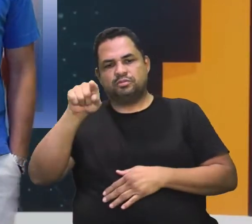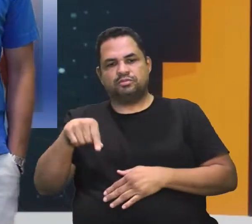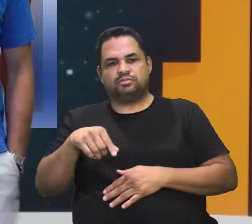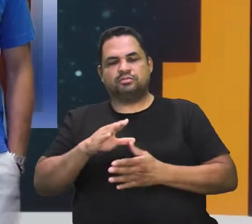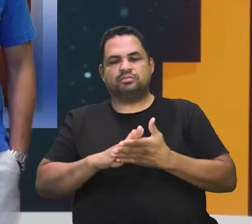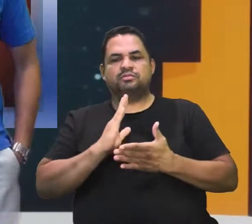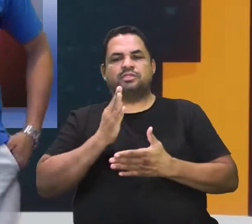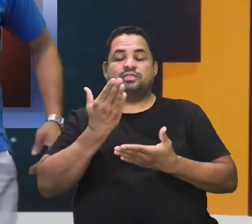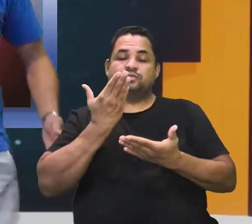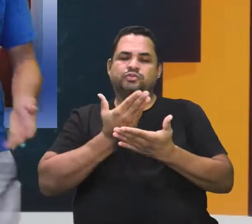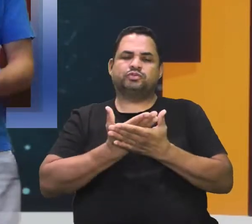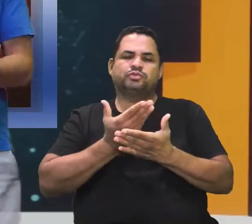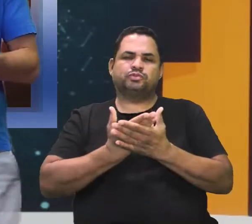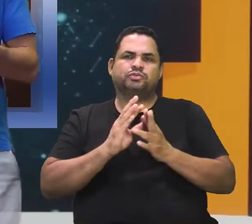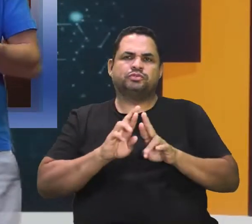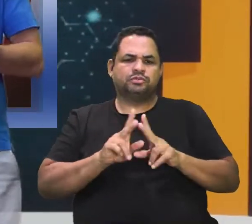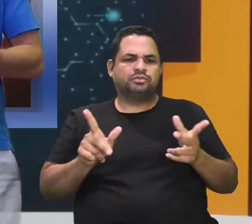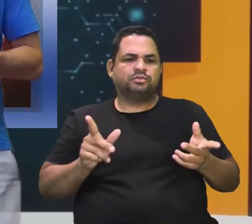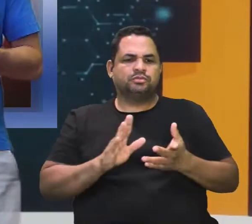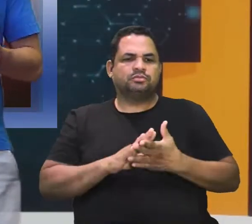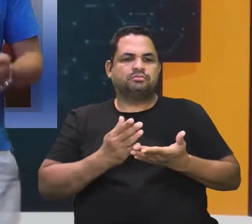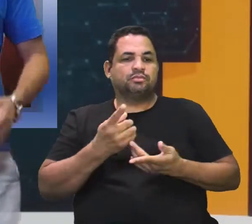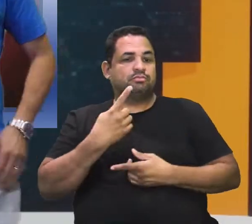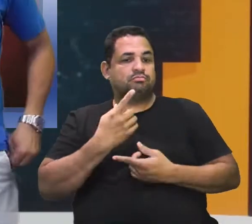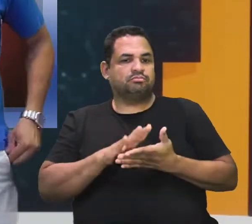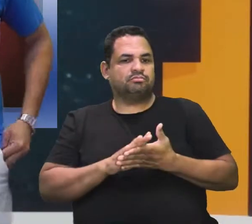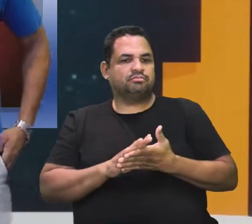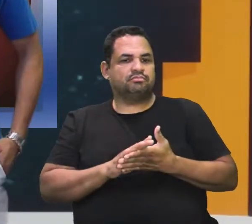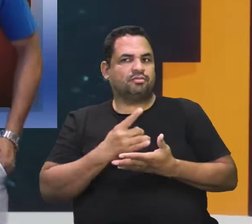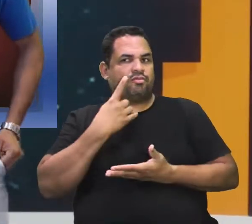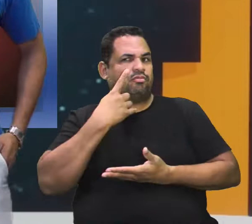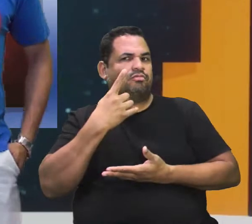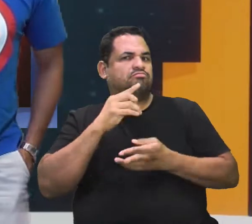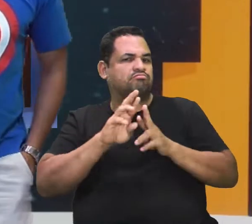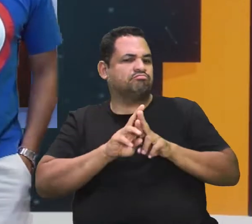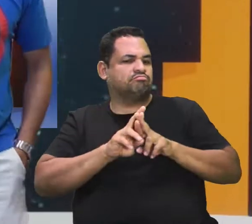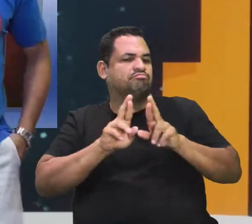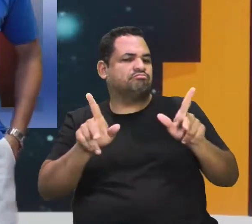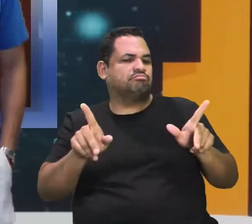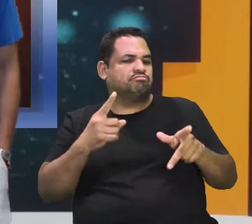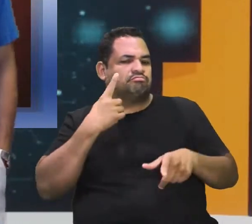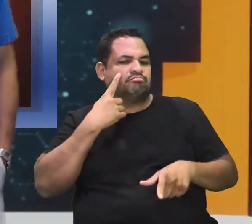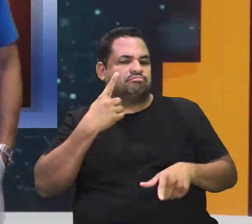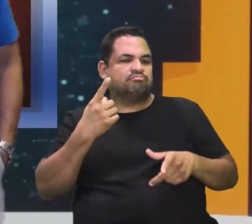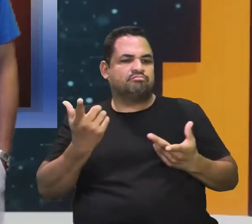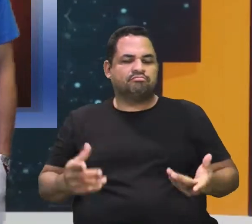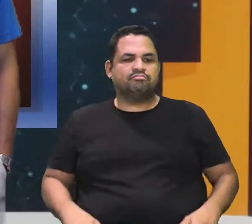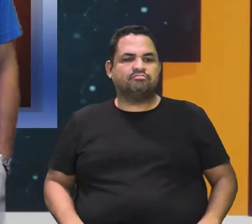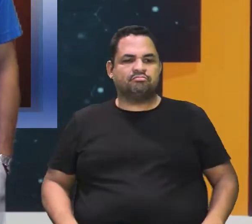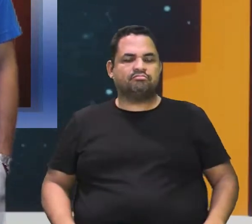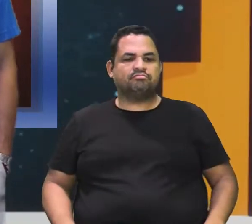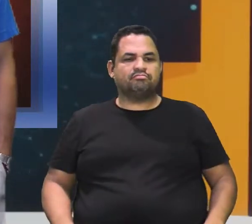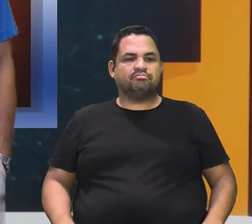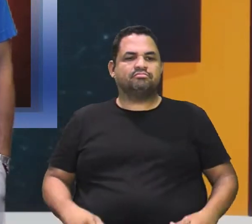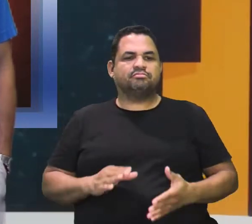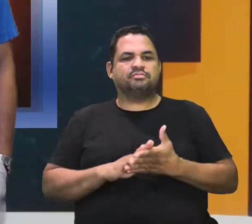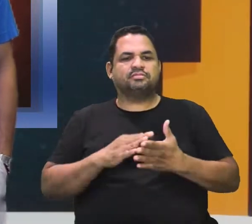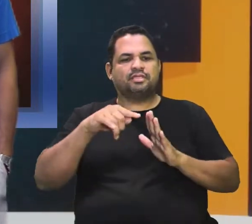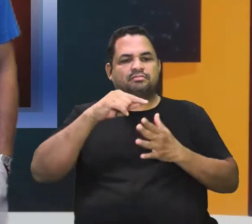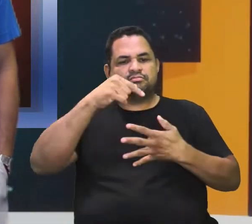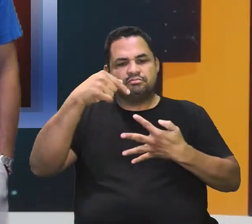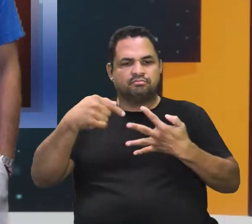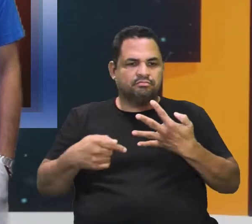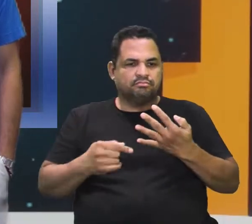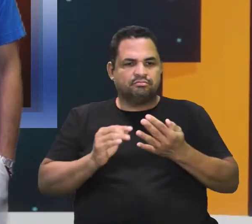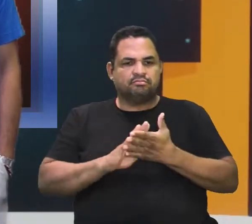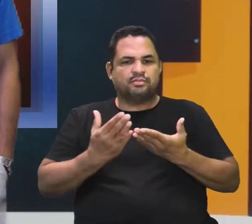maneira diferenciada, Isso. né? Aqui a gente olha ela com foco, com foco no olhar, uma outra maneira de enxergar alguns elementos,